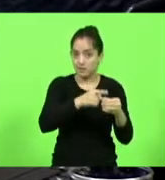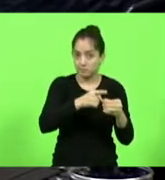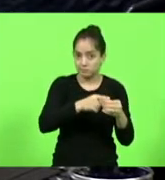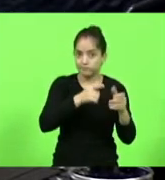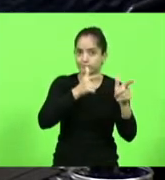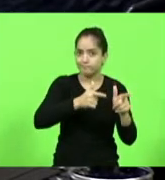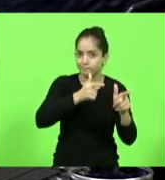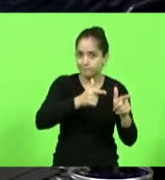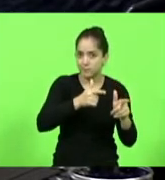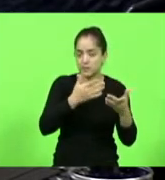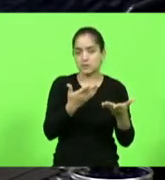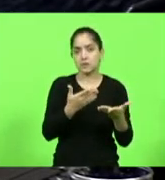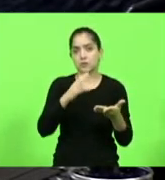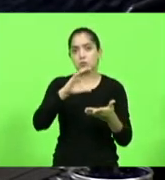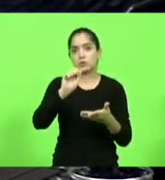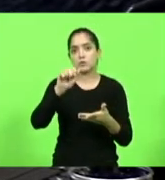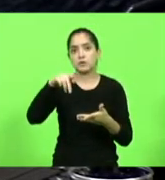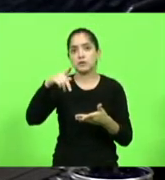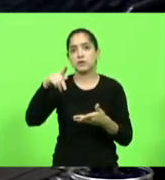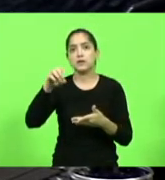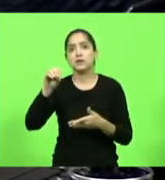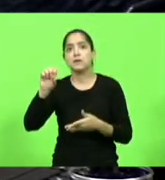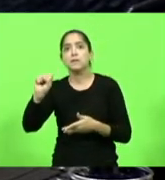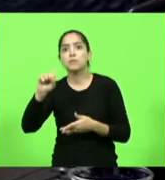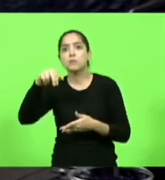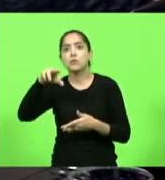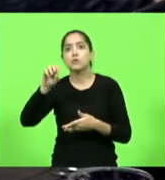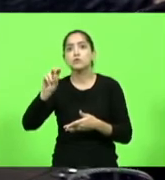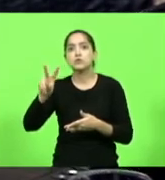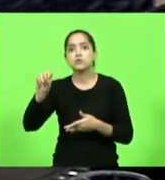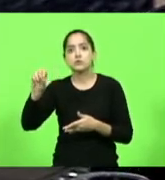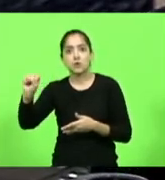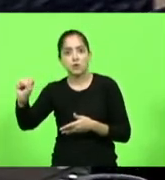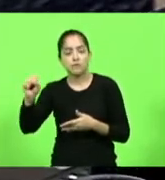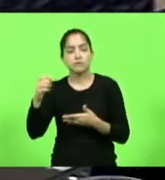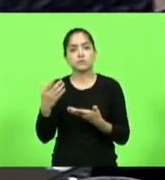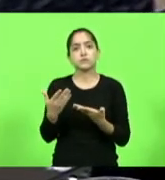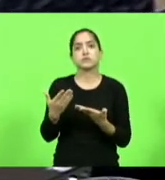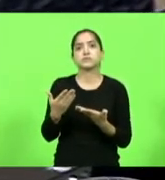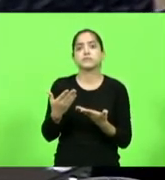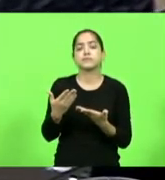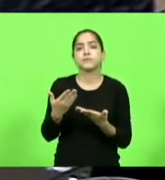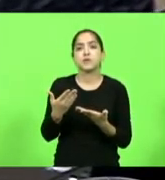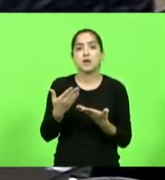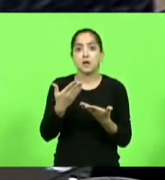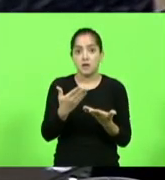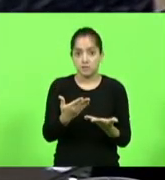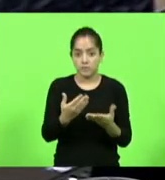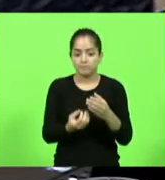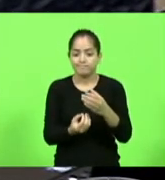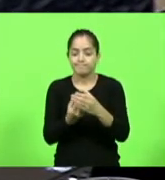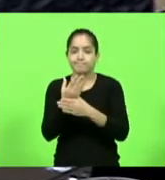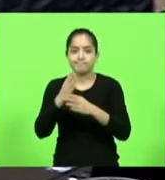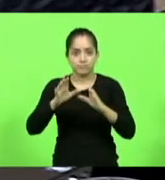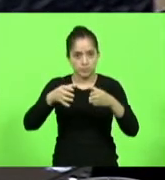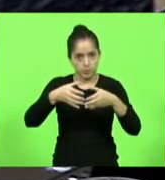Novos, deputado Cobalcini. Eu lhe faço o desafio aqui, deputado Maurício. Vamos criar uma